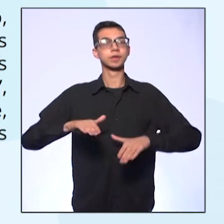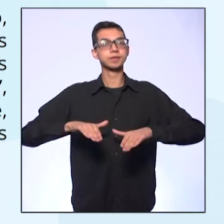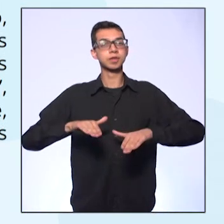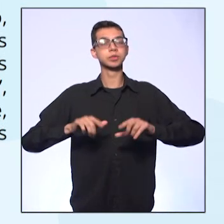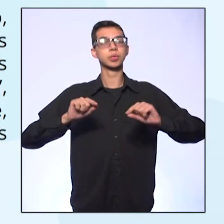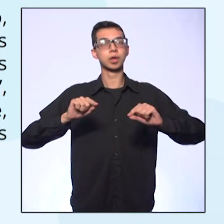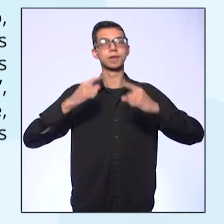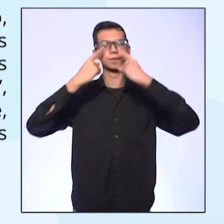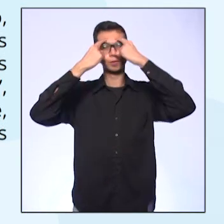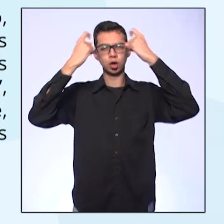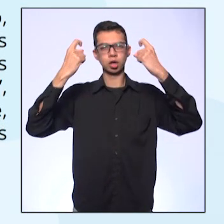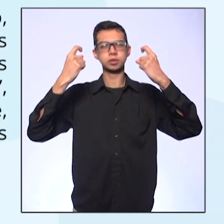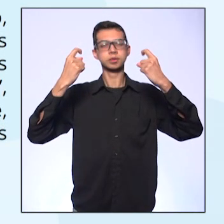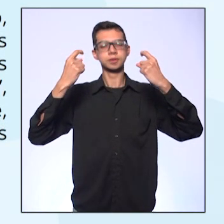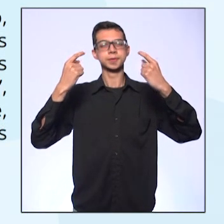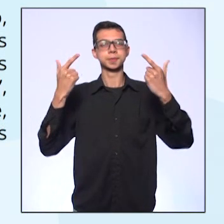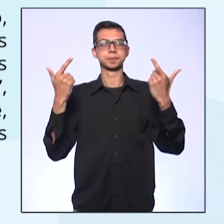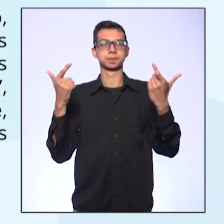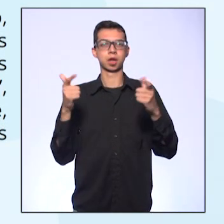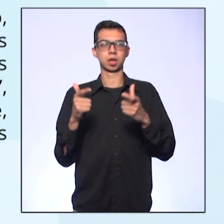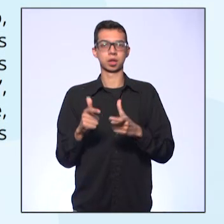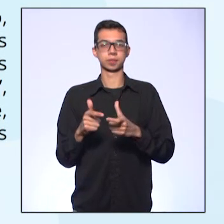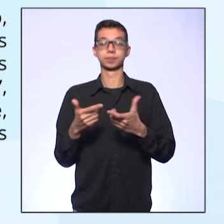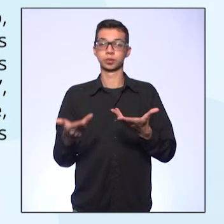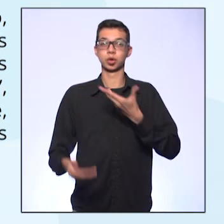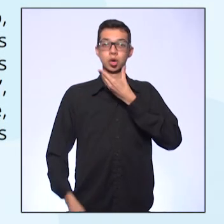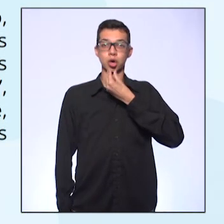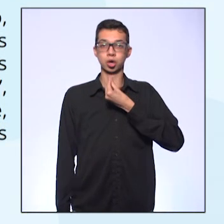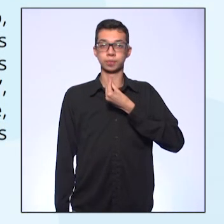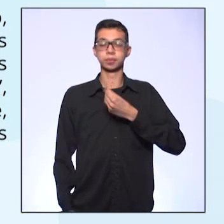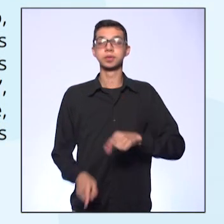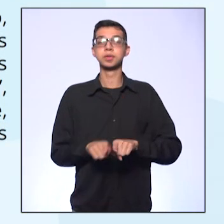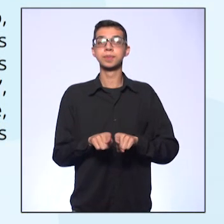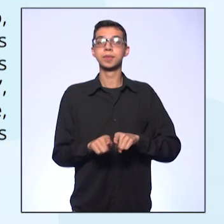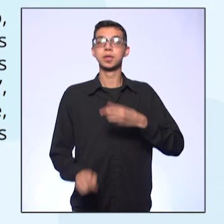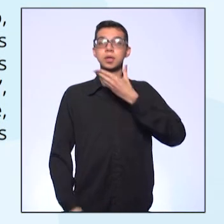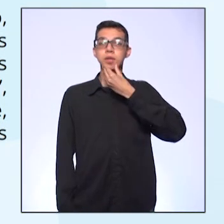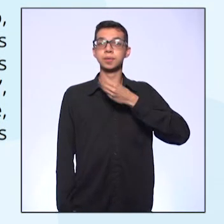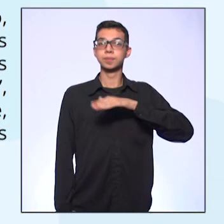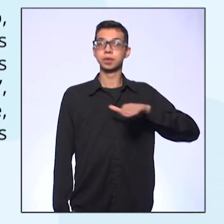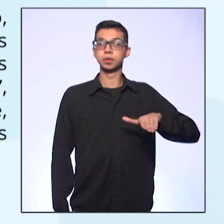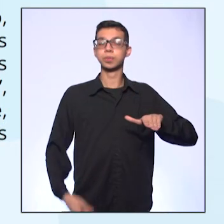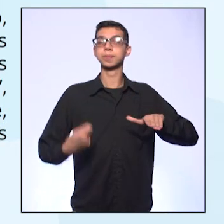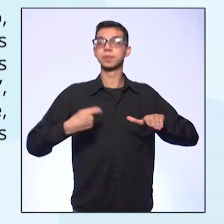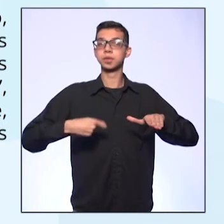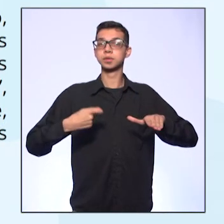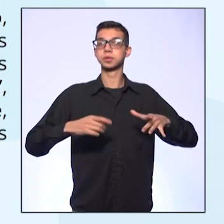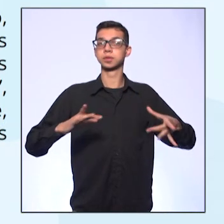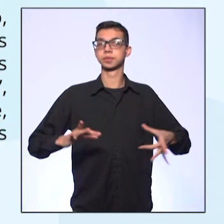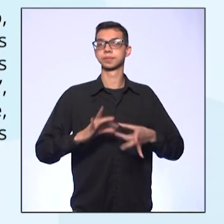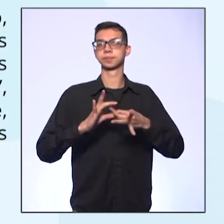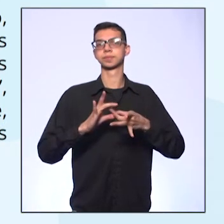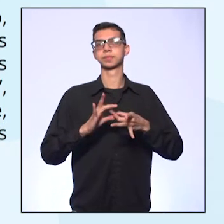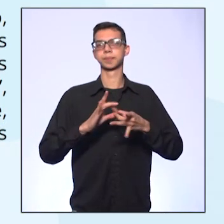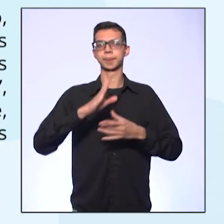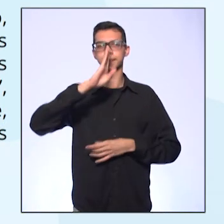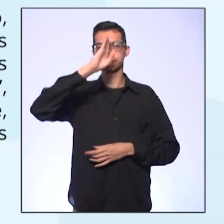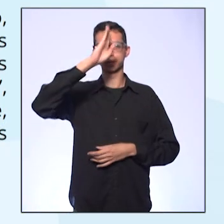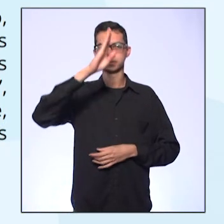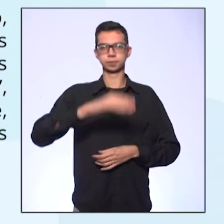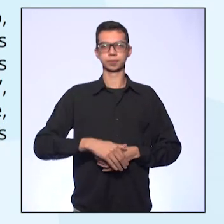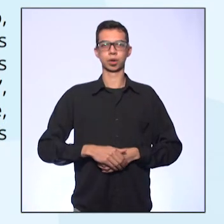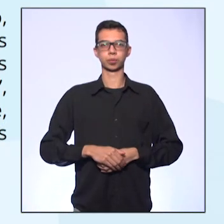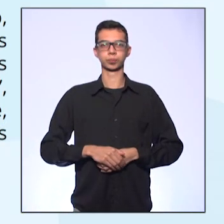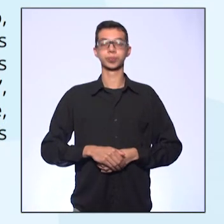de violência. Nisso, homens e meninos podem e devem ser aliados fundamentais, completou. Saúde